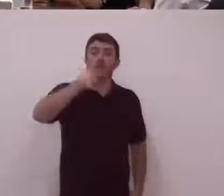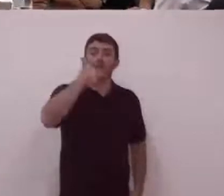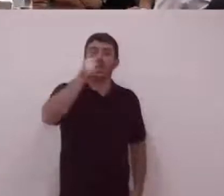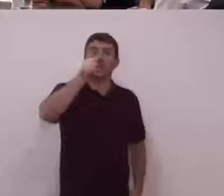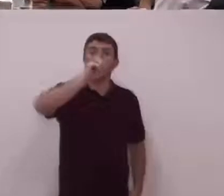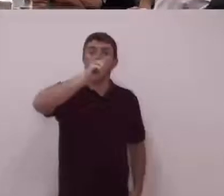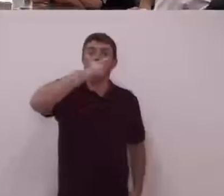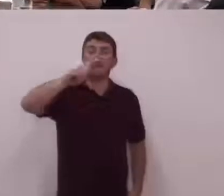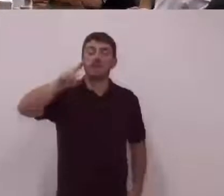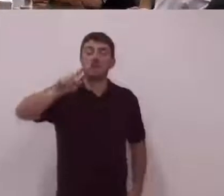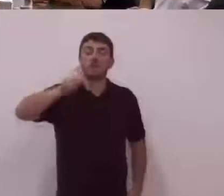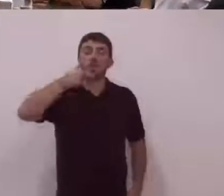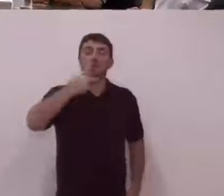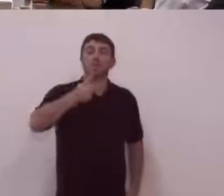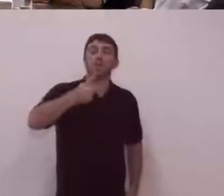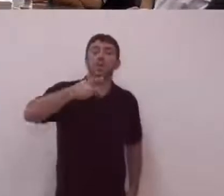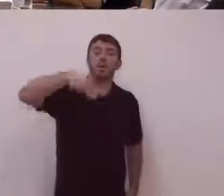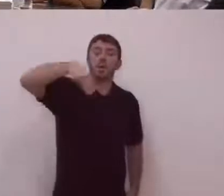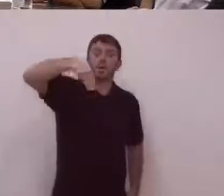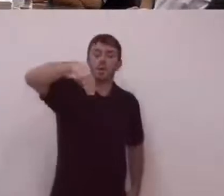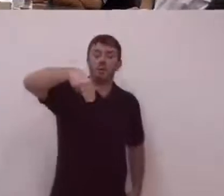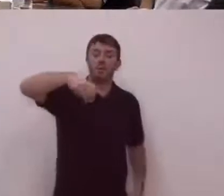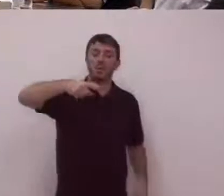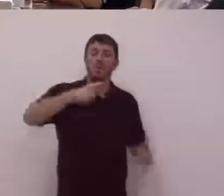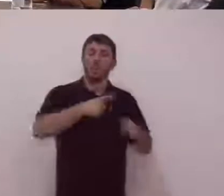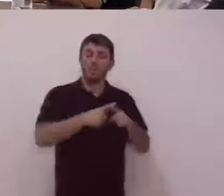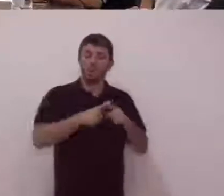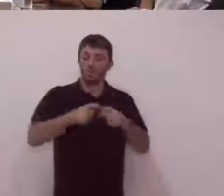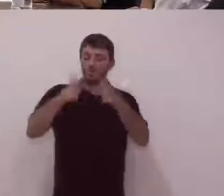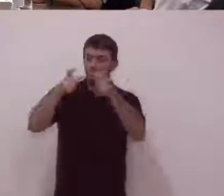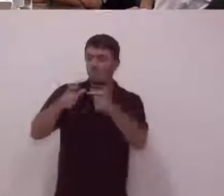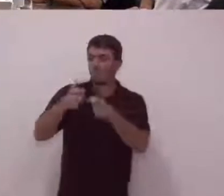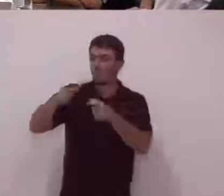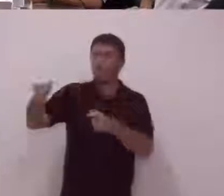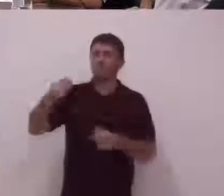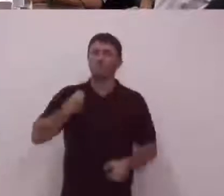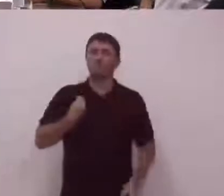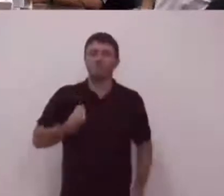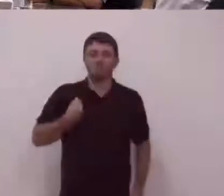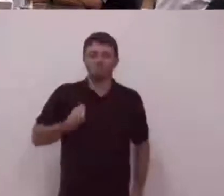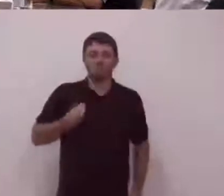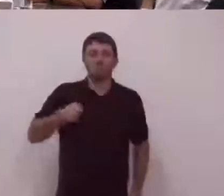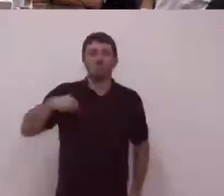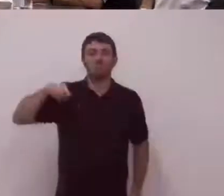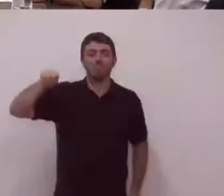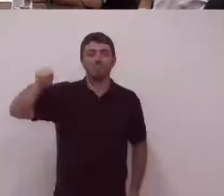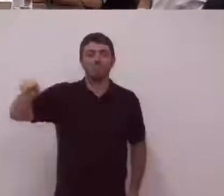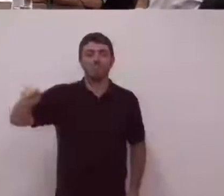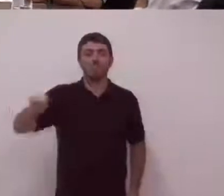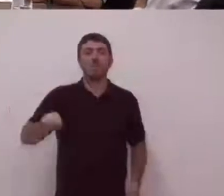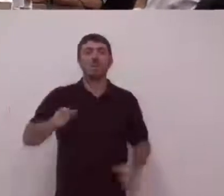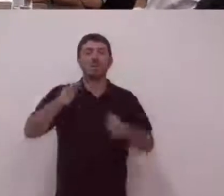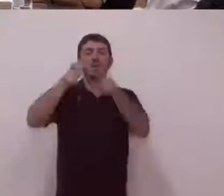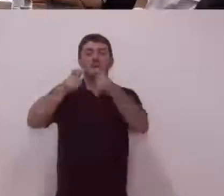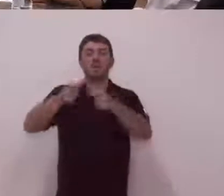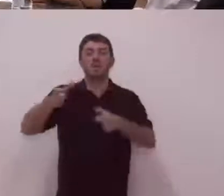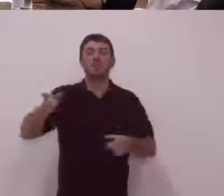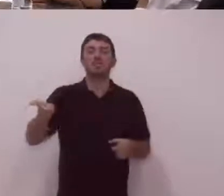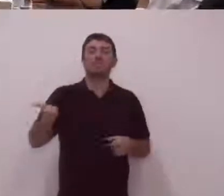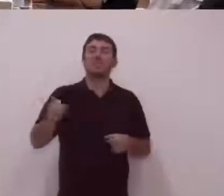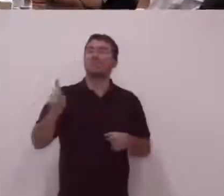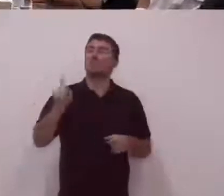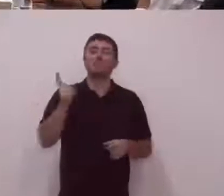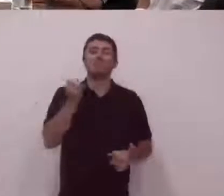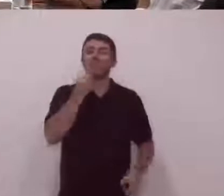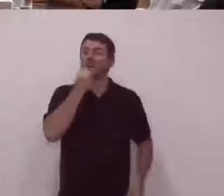Considerando que o local atual, situado na rua Antônio Volzube, número 557, Jardim Alba, Vinhedo, São Paulo, já não